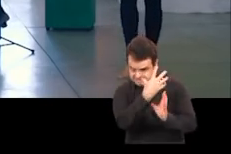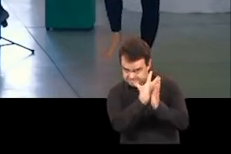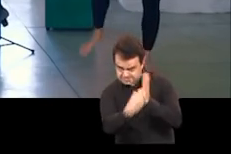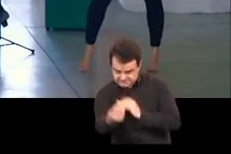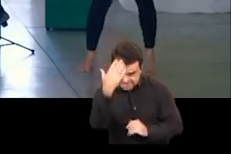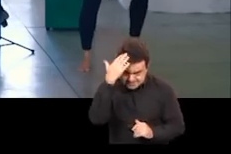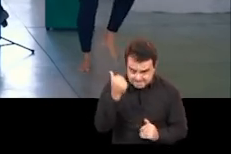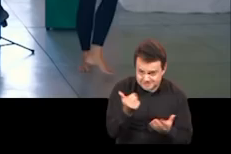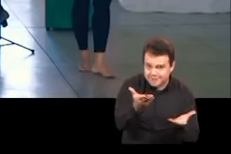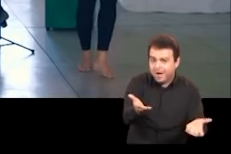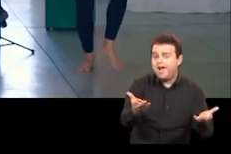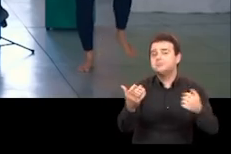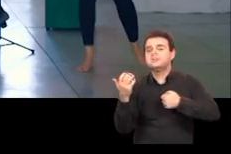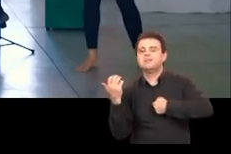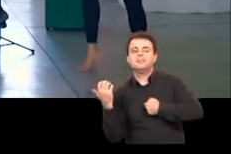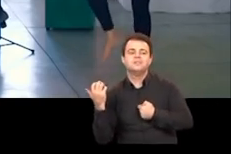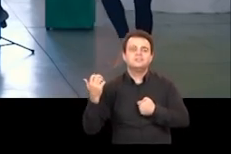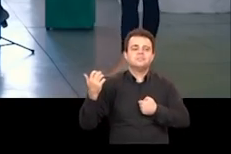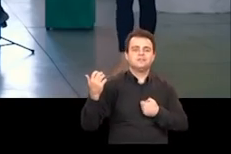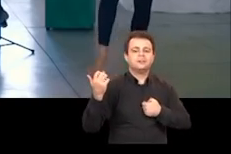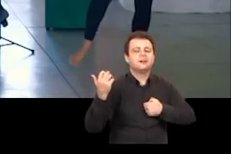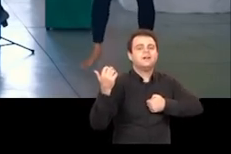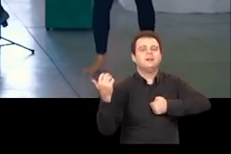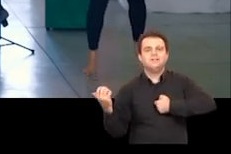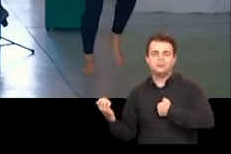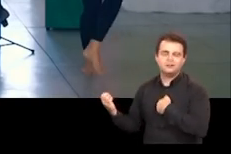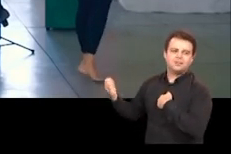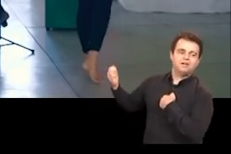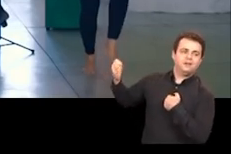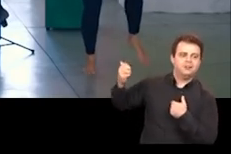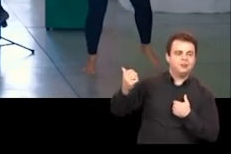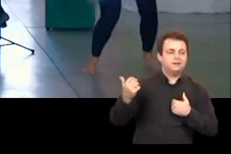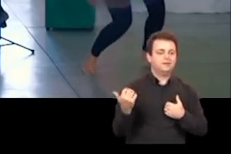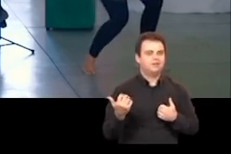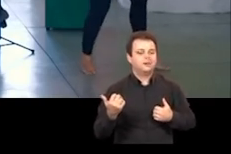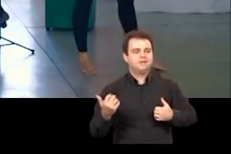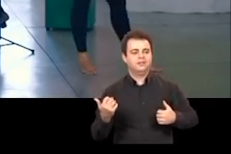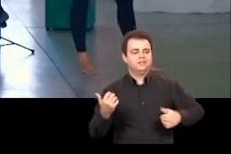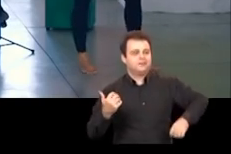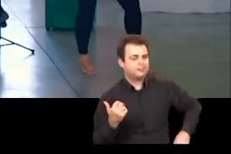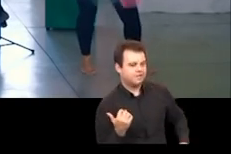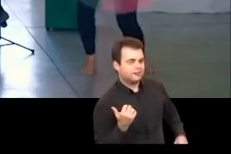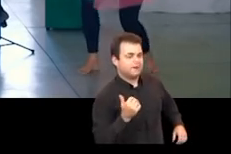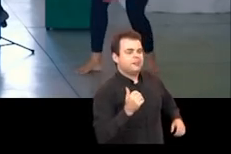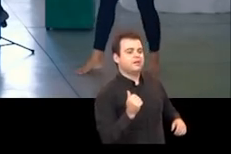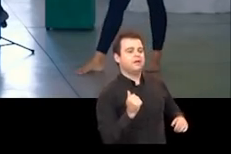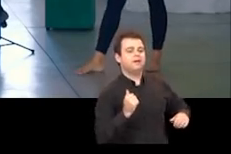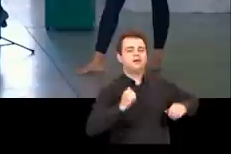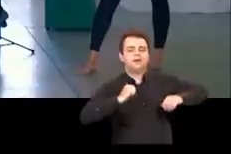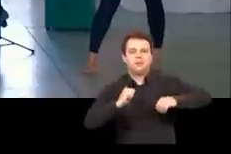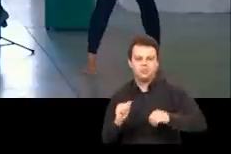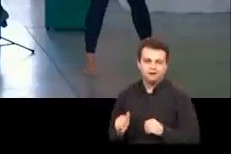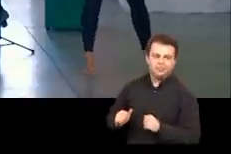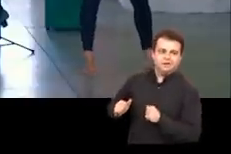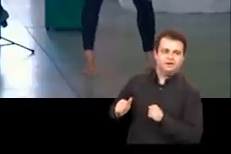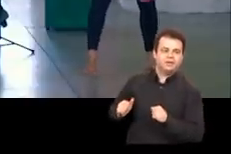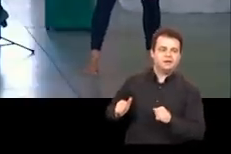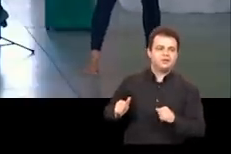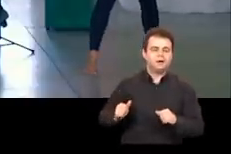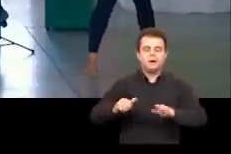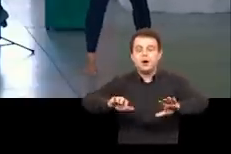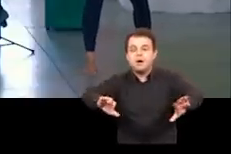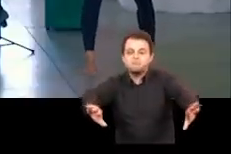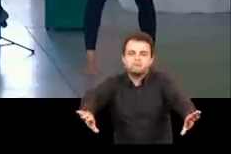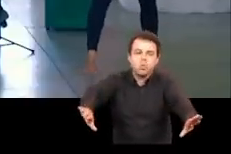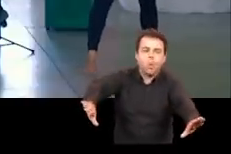A dança do peixe boi, quero ver quem sabe dançar. Rebola pra lá, rebola pra cá e abre